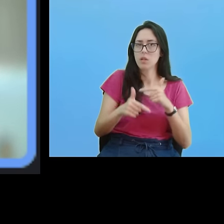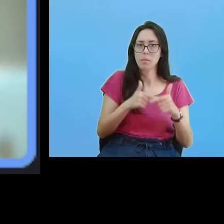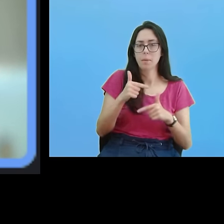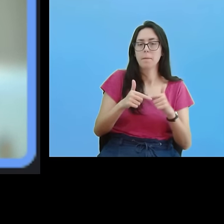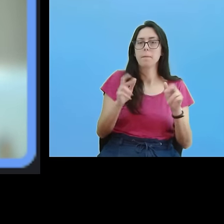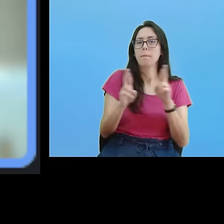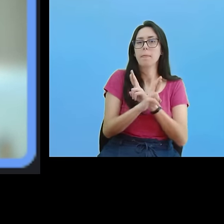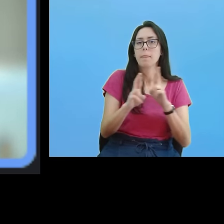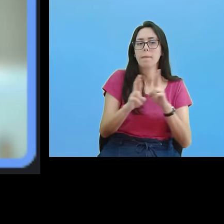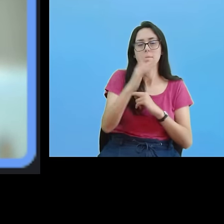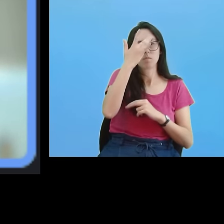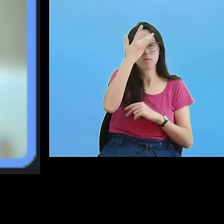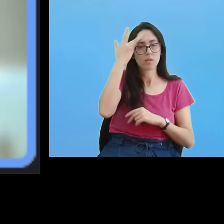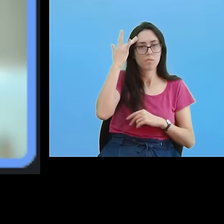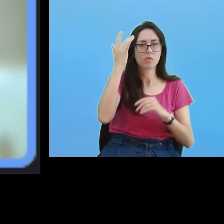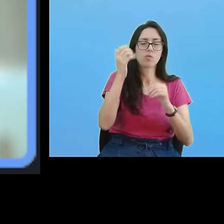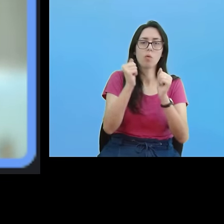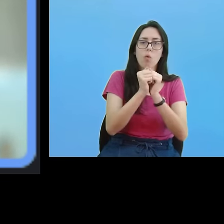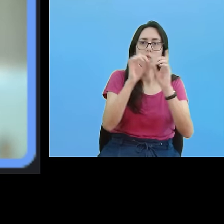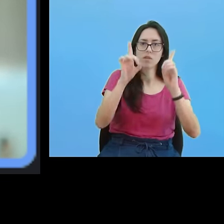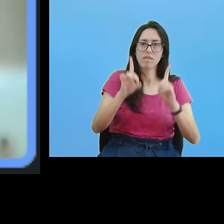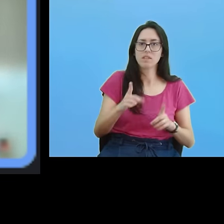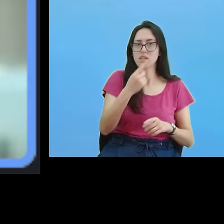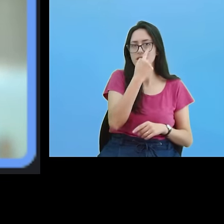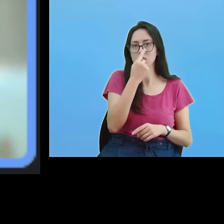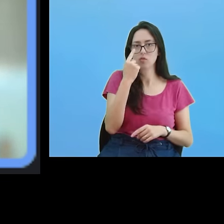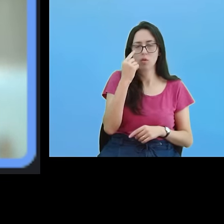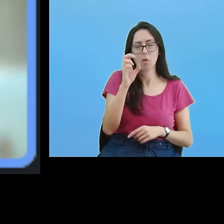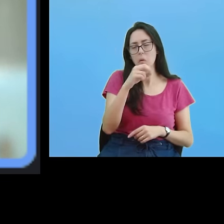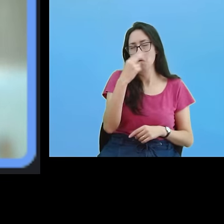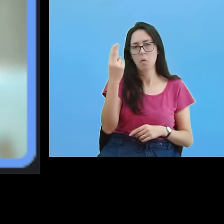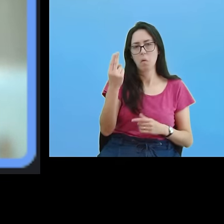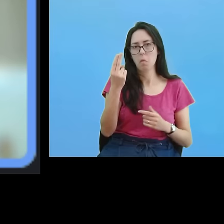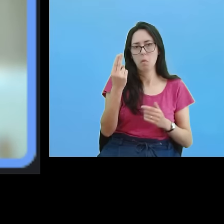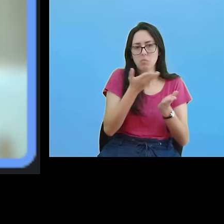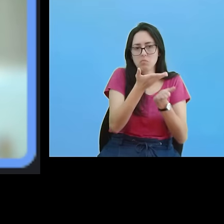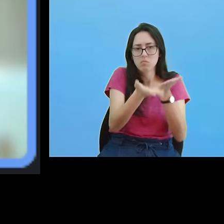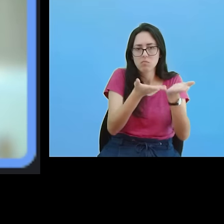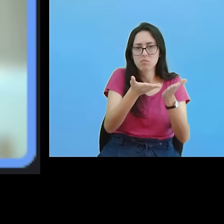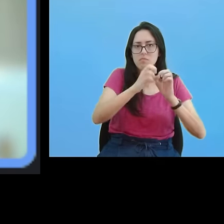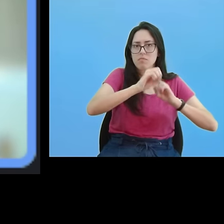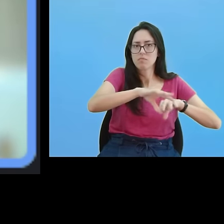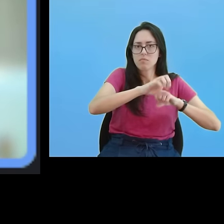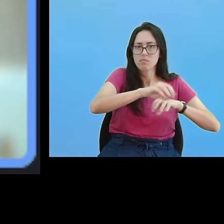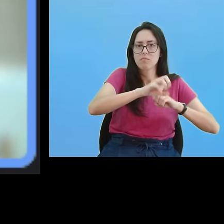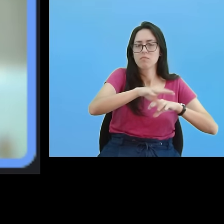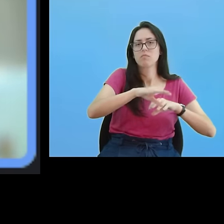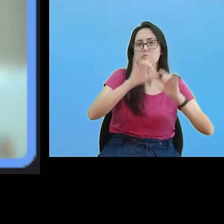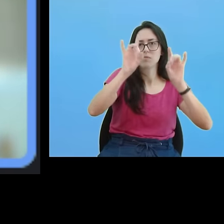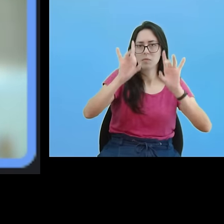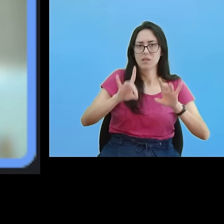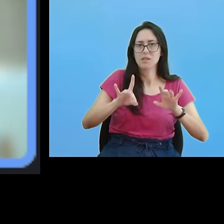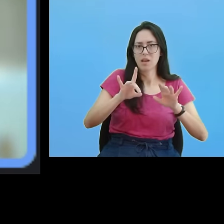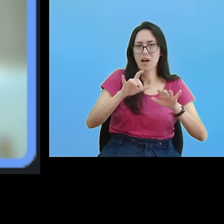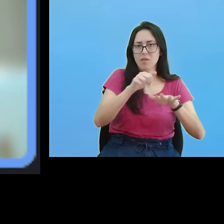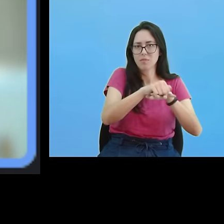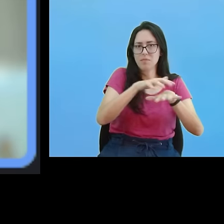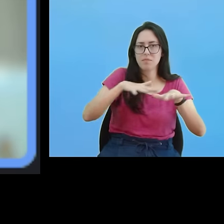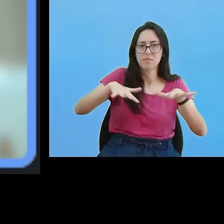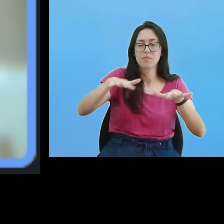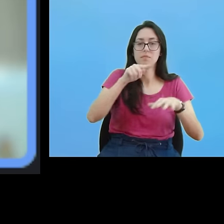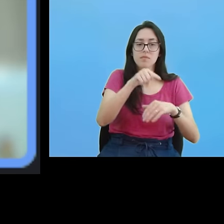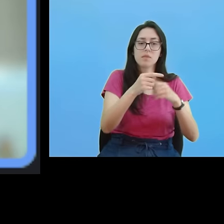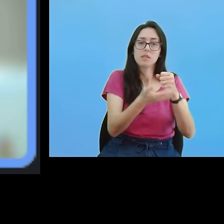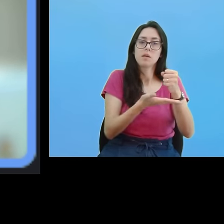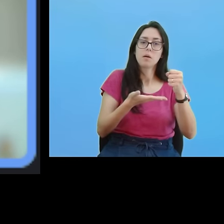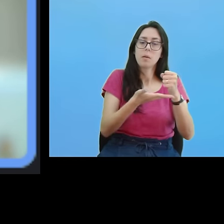as pessoas com deficiência visual ou, enfim, o atendimento educacional especializado, elas têm como base